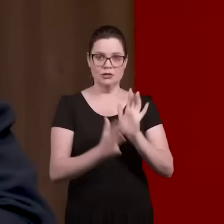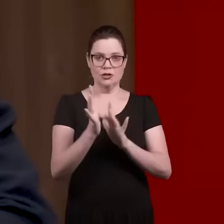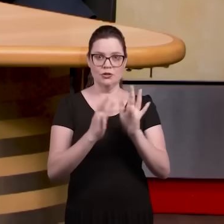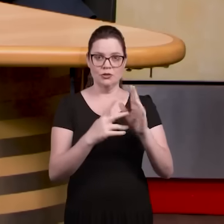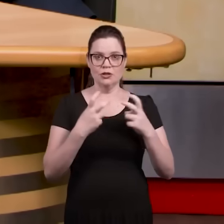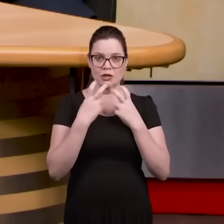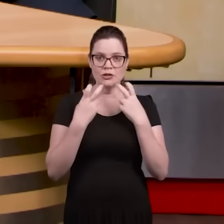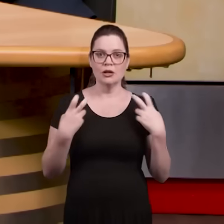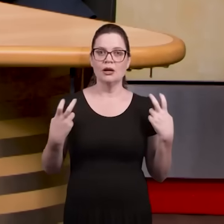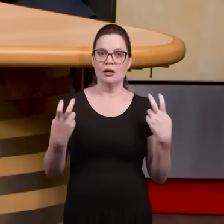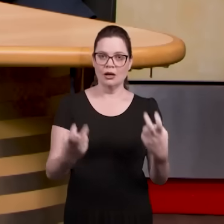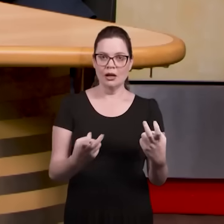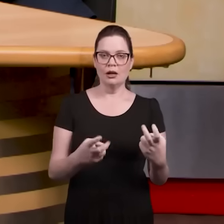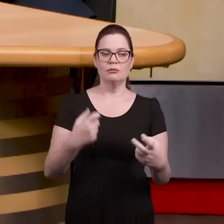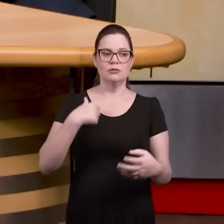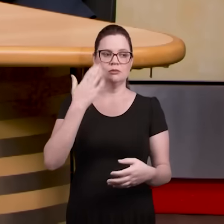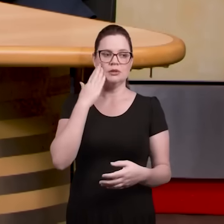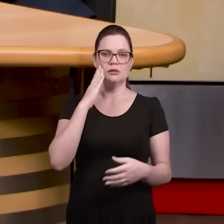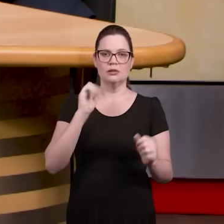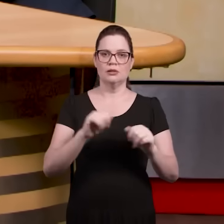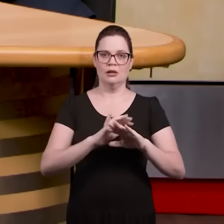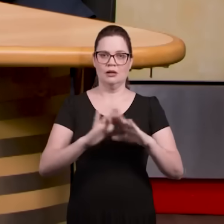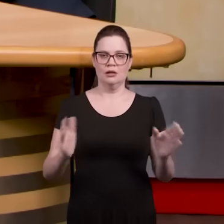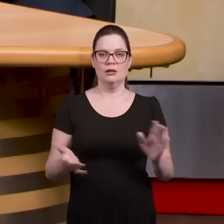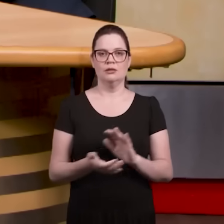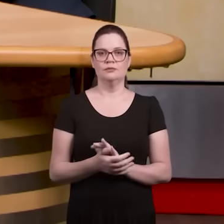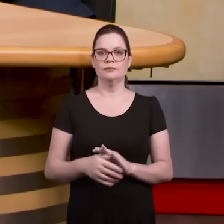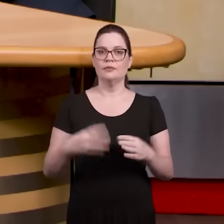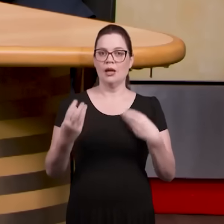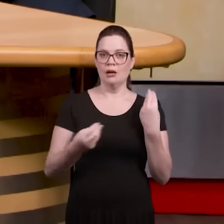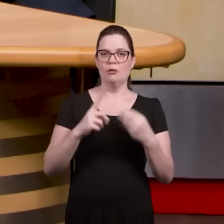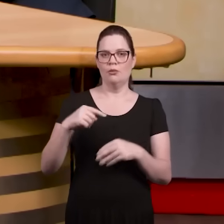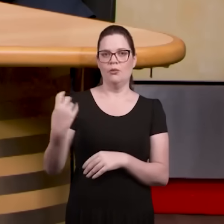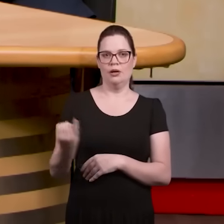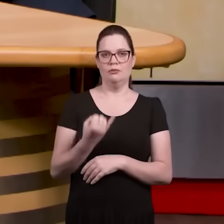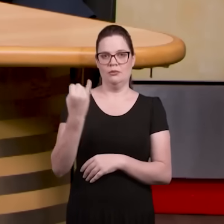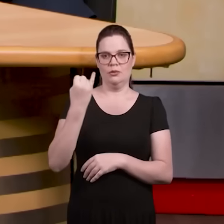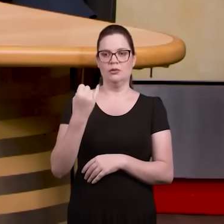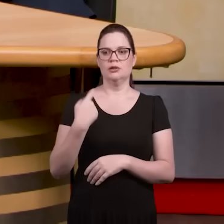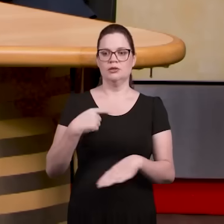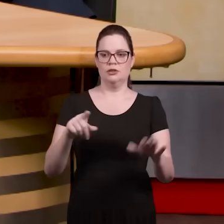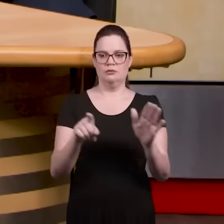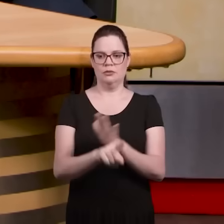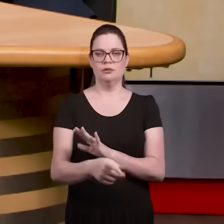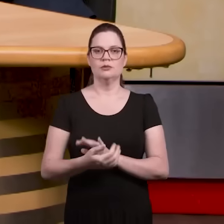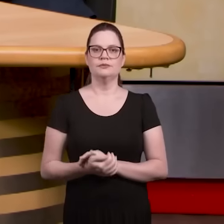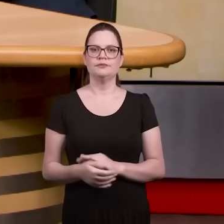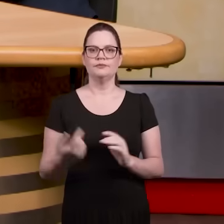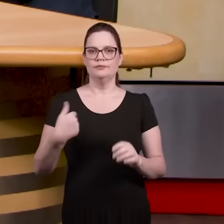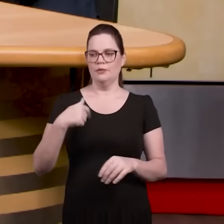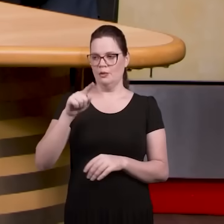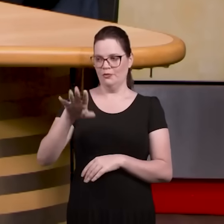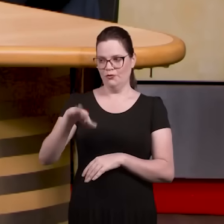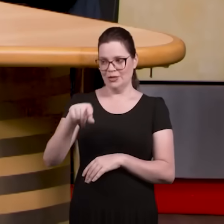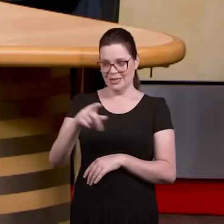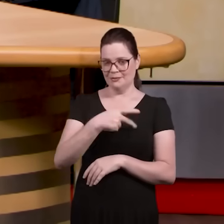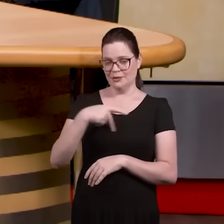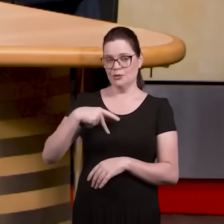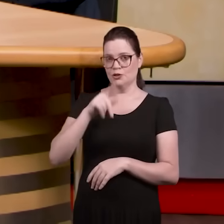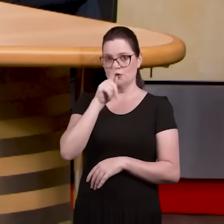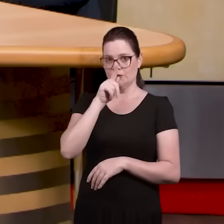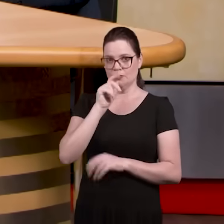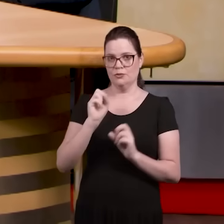discernimento. E mostra, é uma das formas de consultar o Senhor. É muito importante. Agora vamos passar para Gilson.